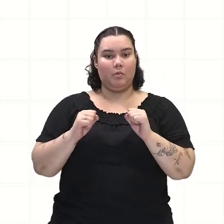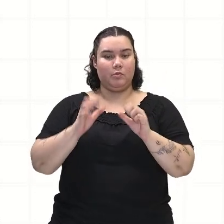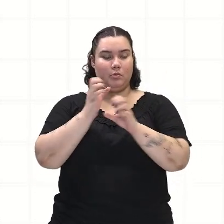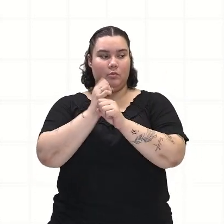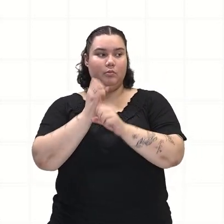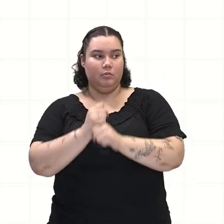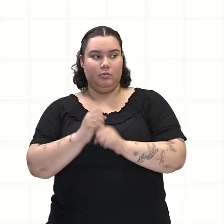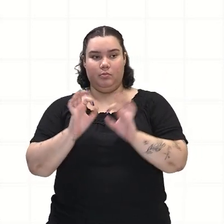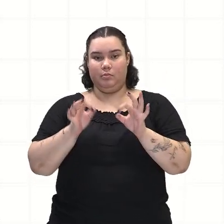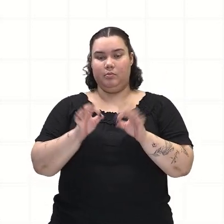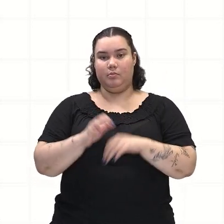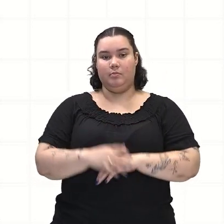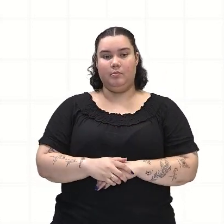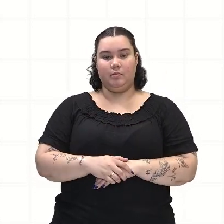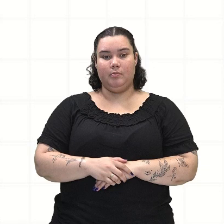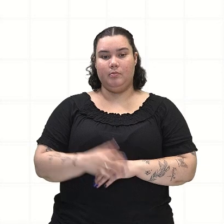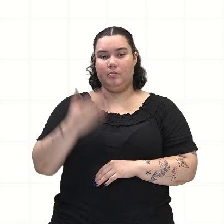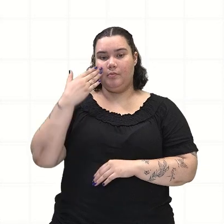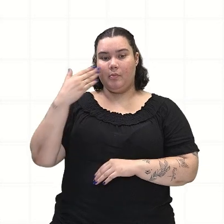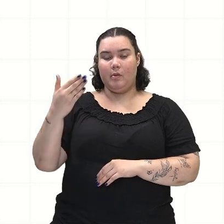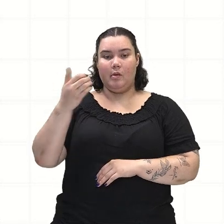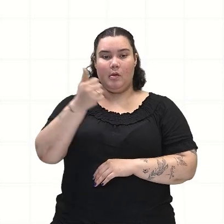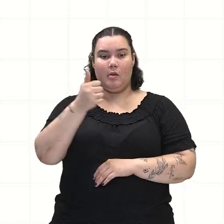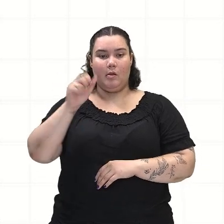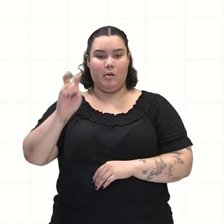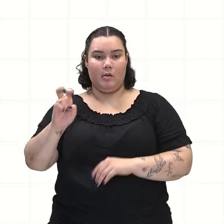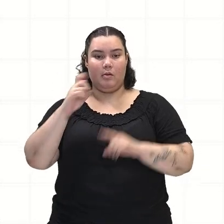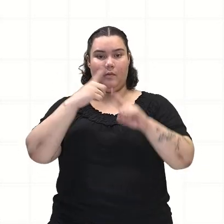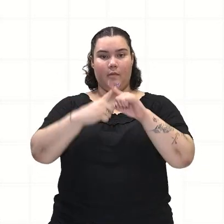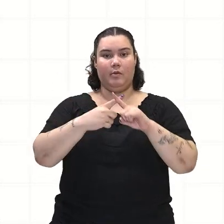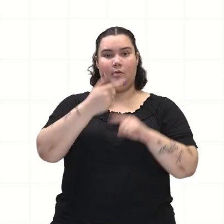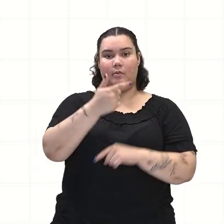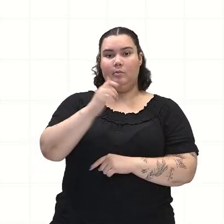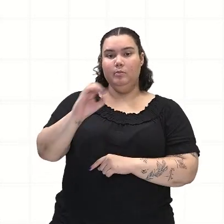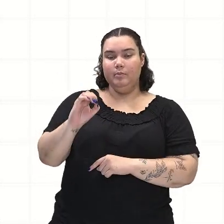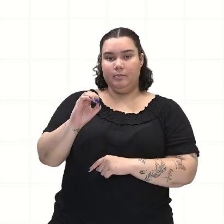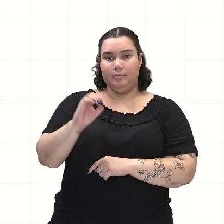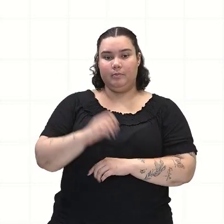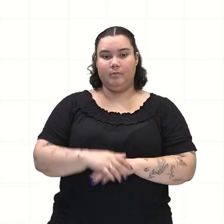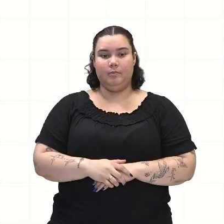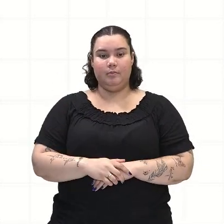Bora lá. Vai ficar, ó, 15 vezes 20.